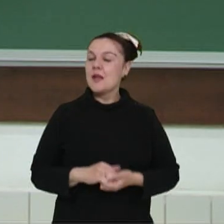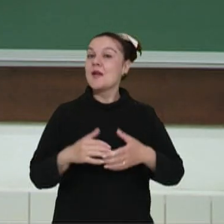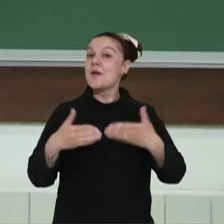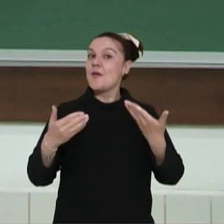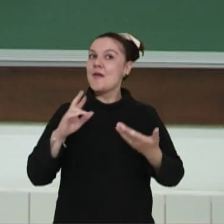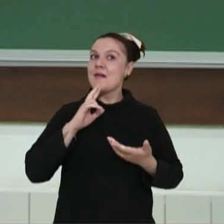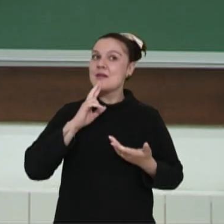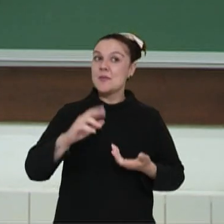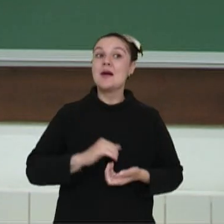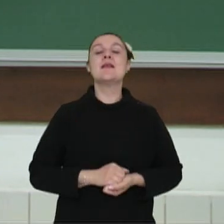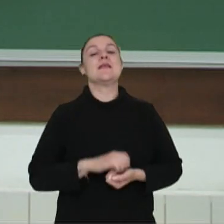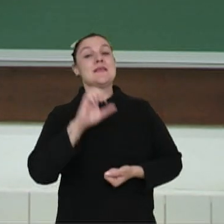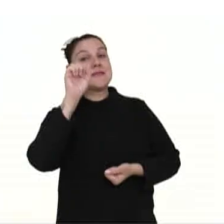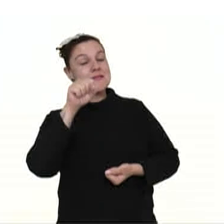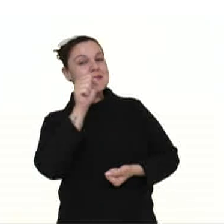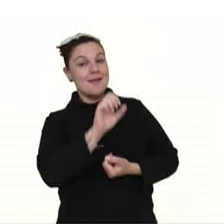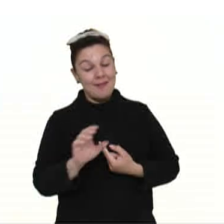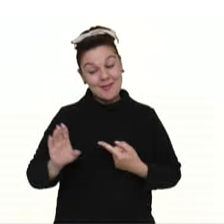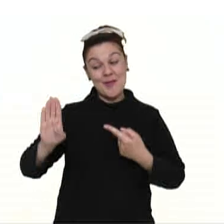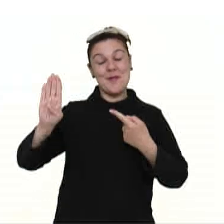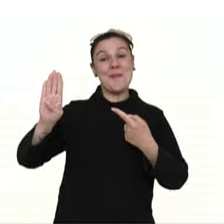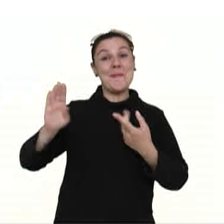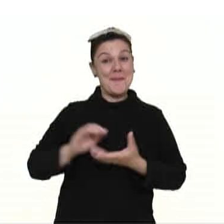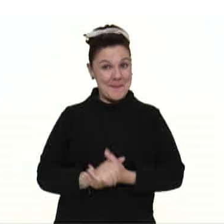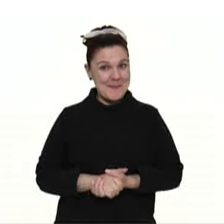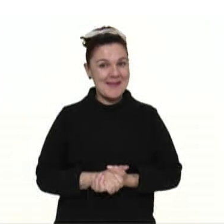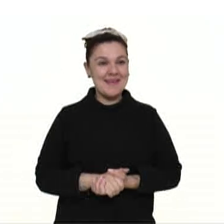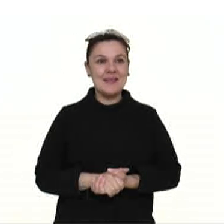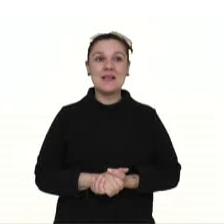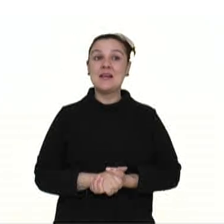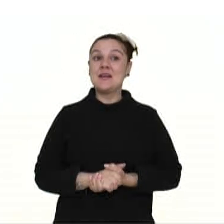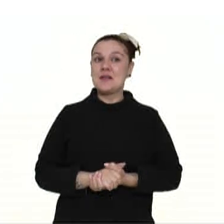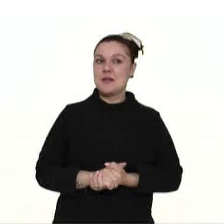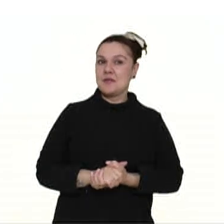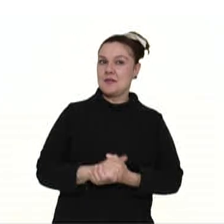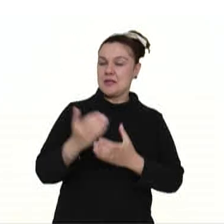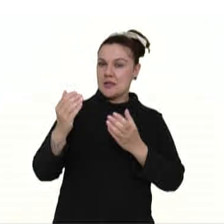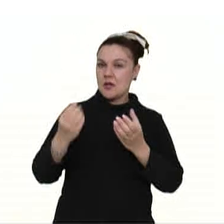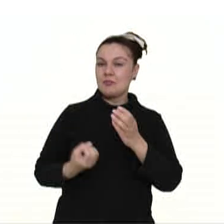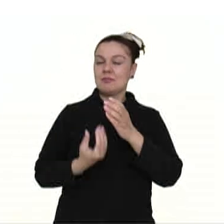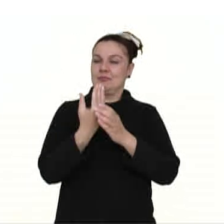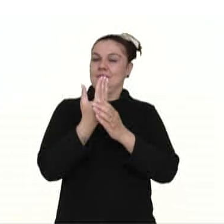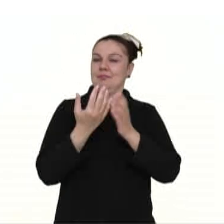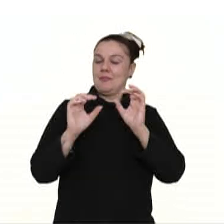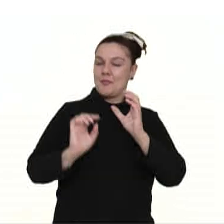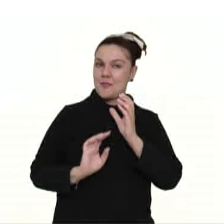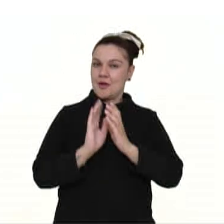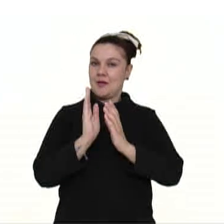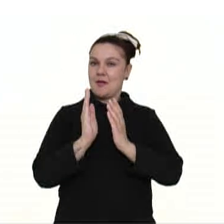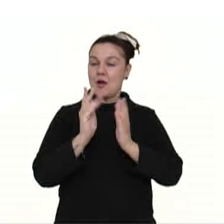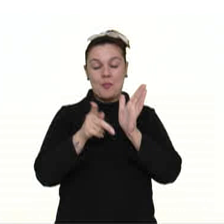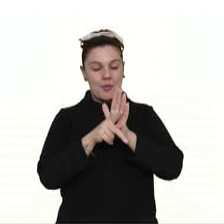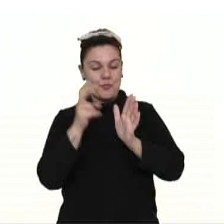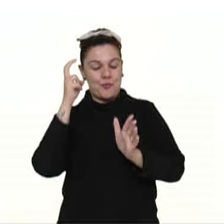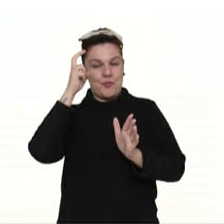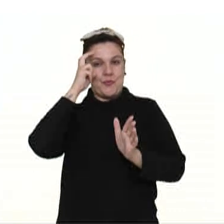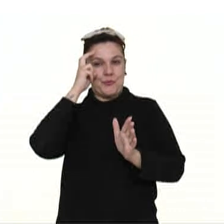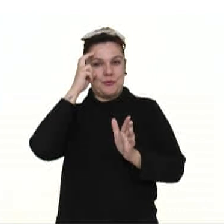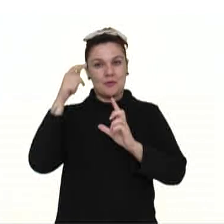Qual é a resposta? Letra B. Então, a análise de manifestações culturais de origem